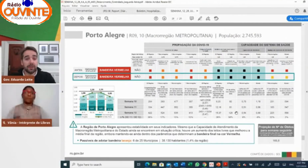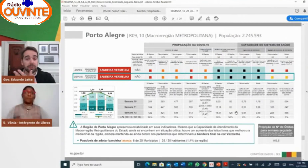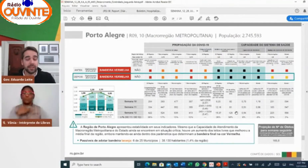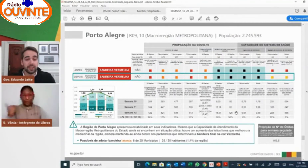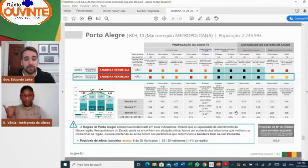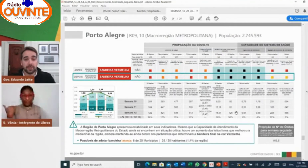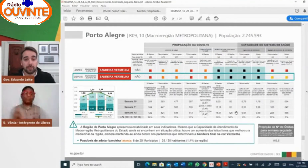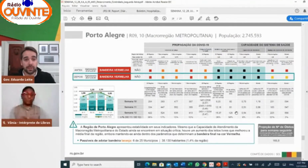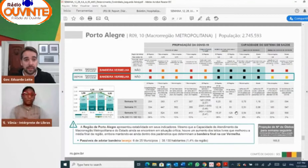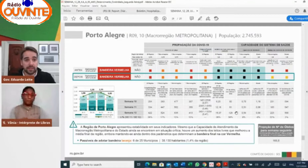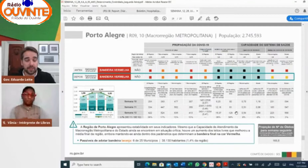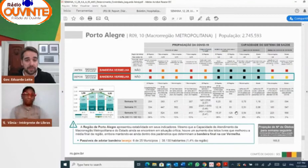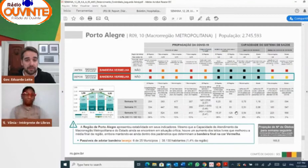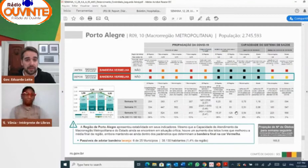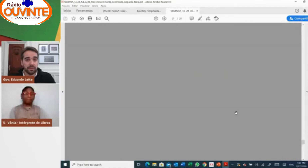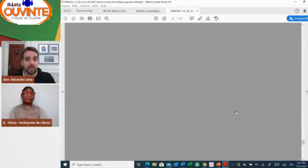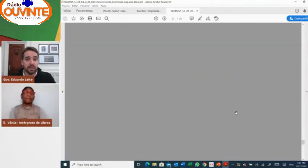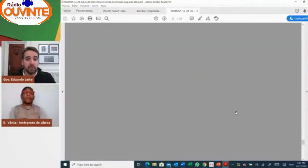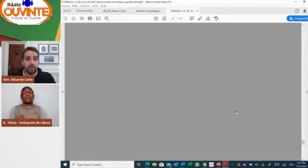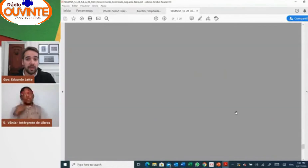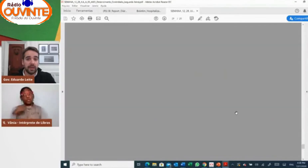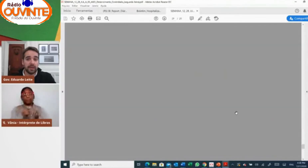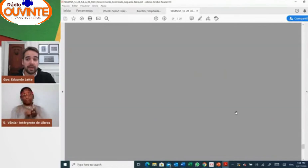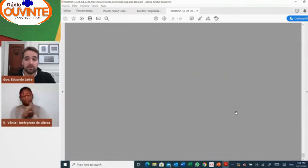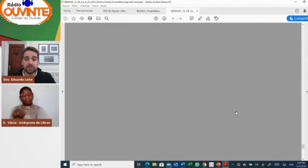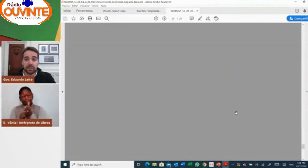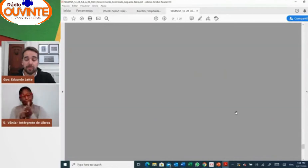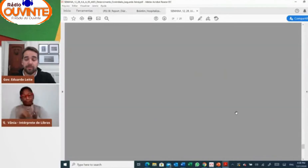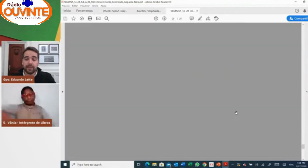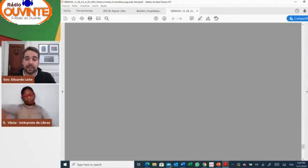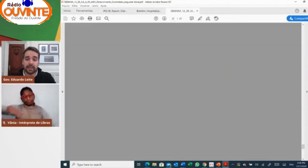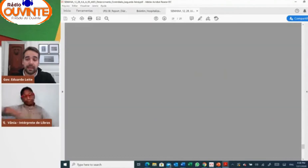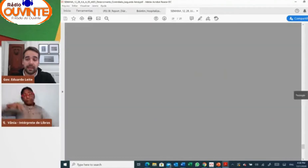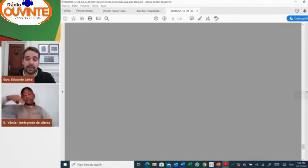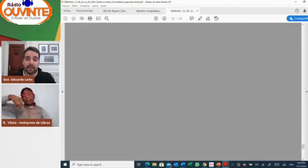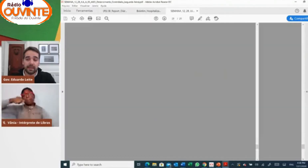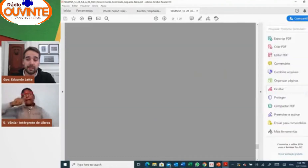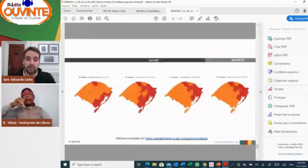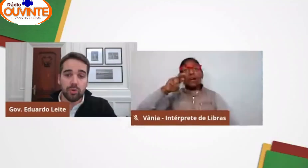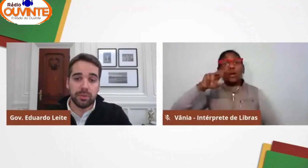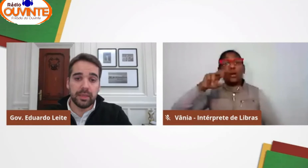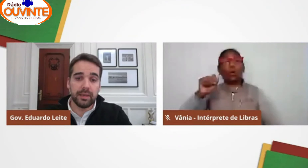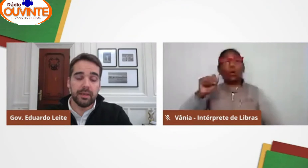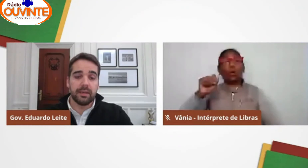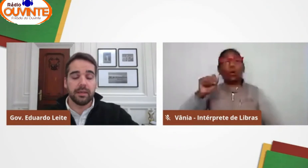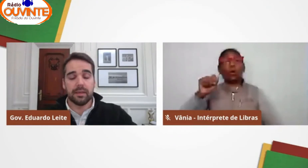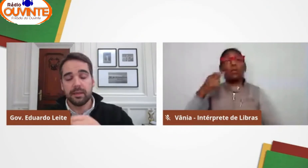né, a macro-região metropolitana esteja observando uma redução do